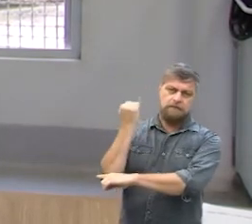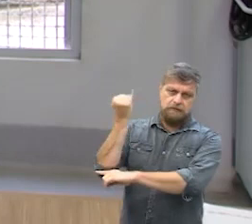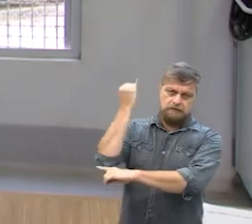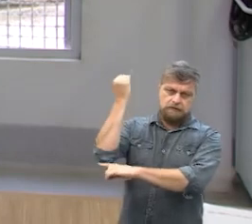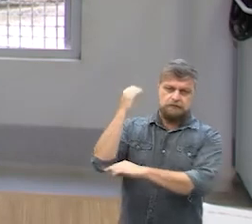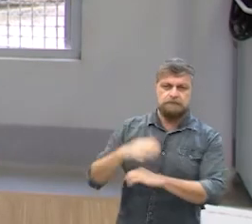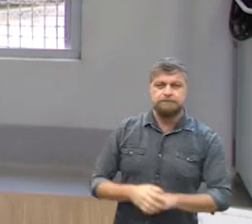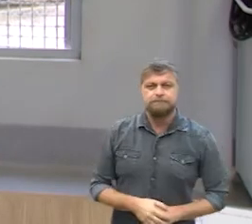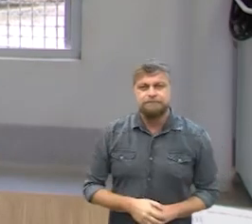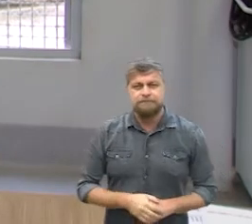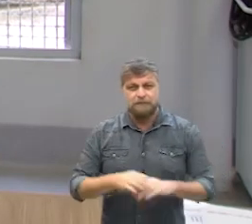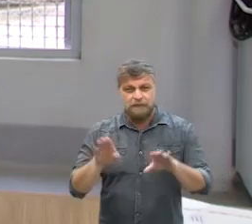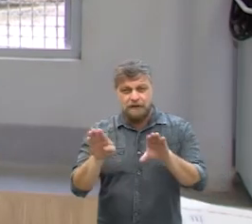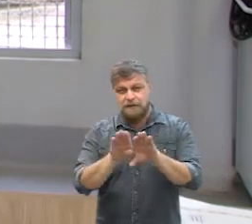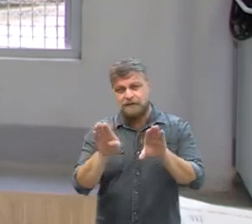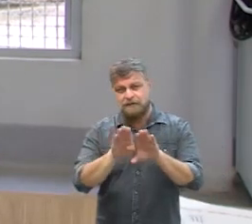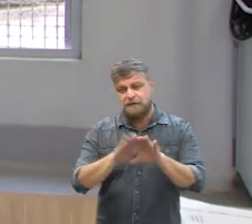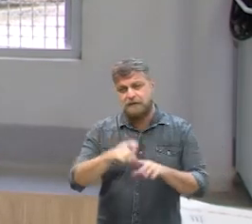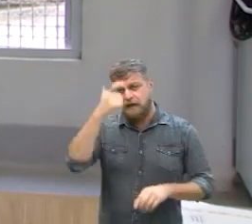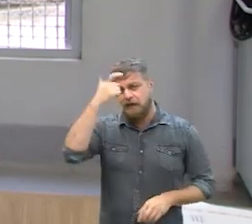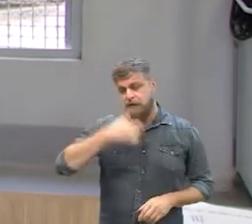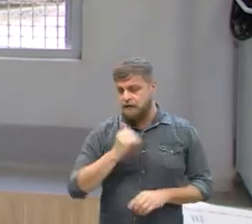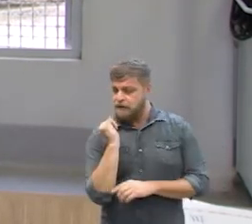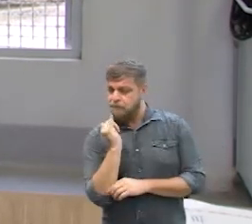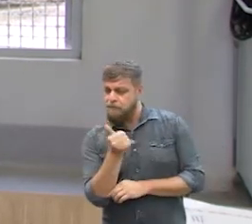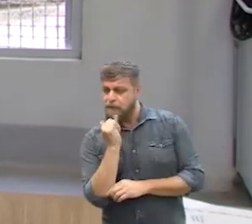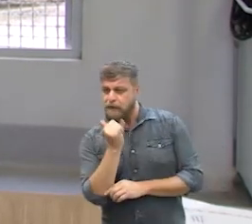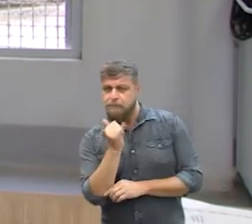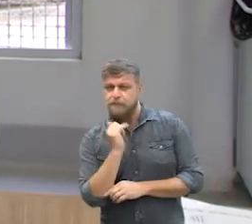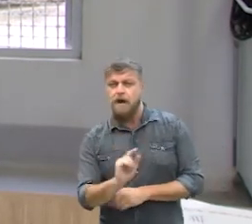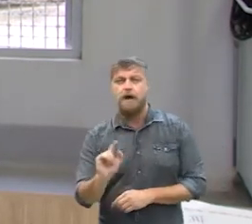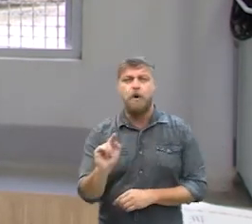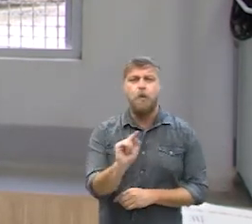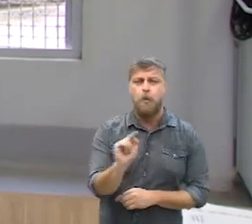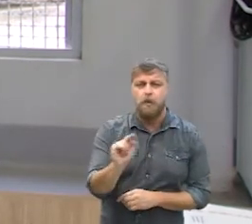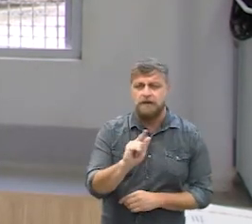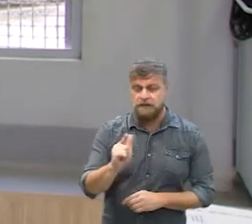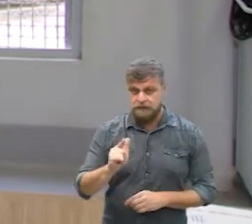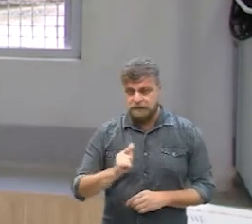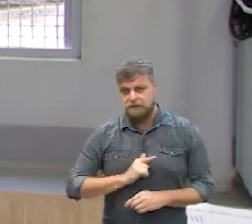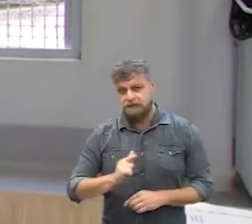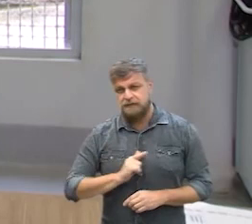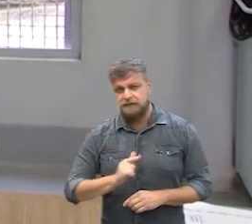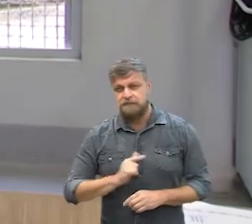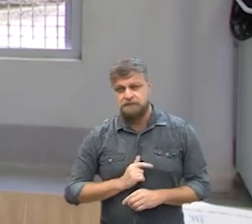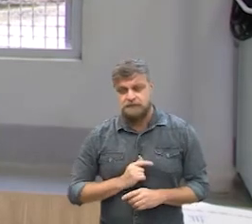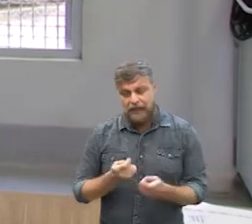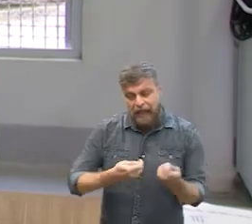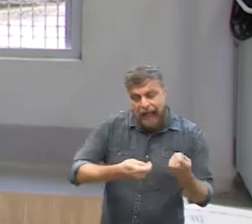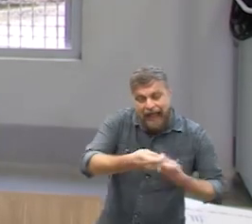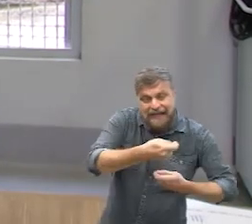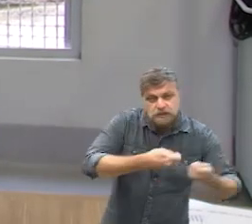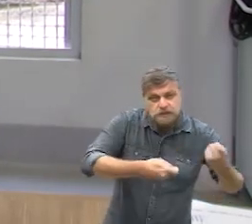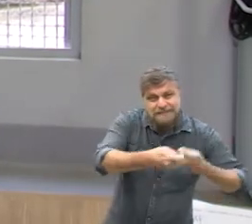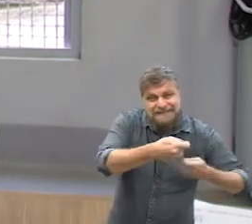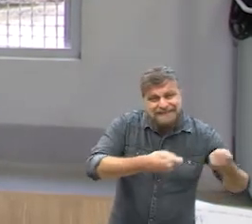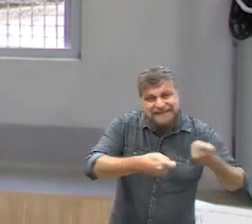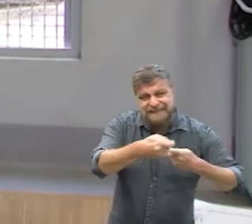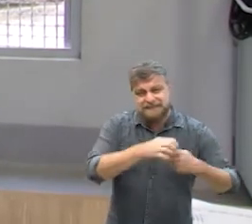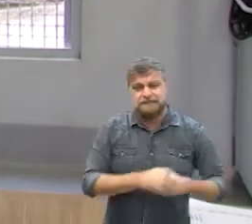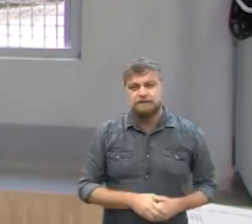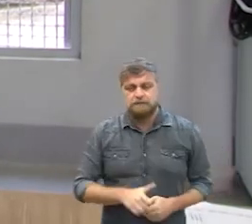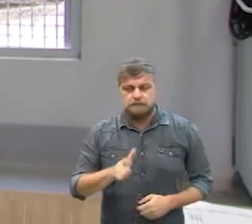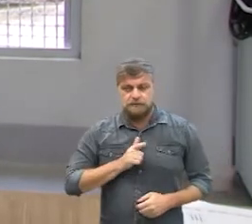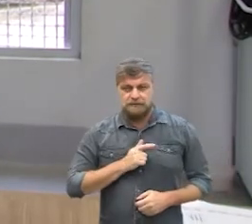E também o que eu destaco, talvez, é que em termos de administração de